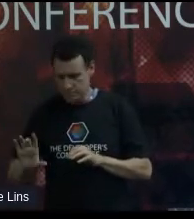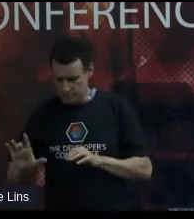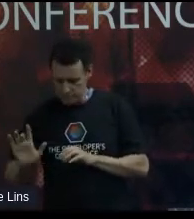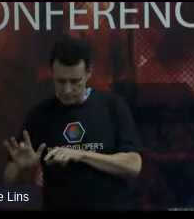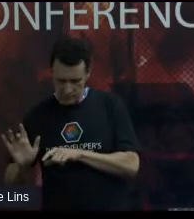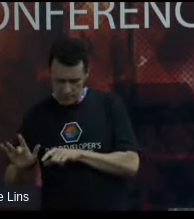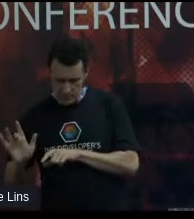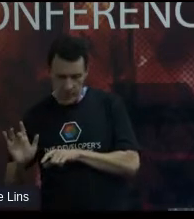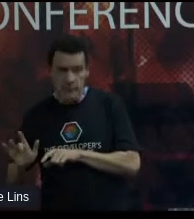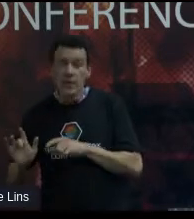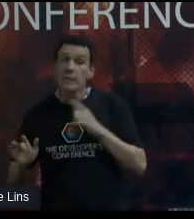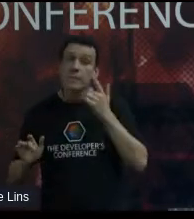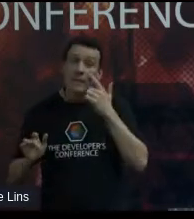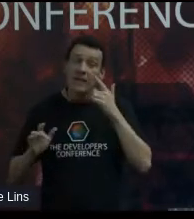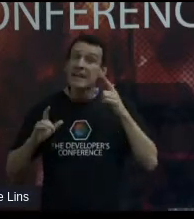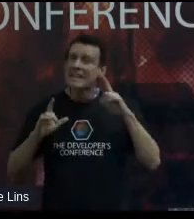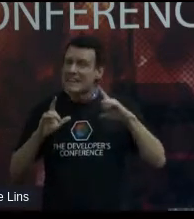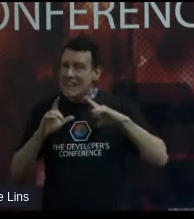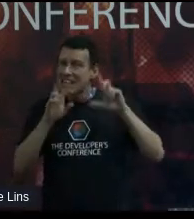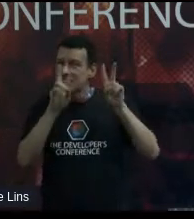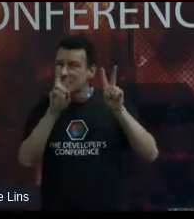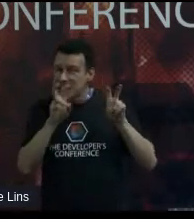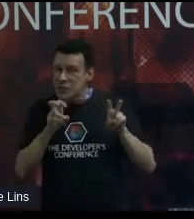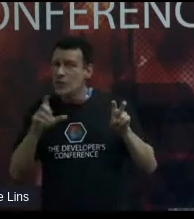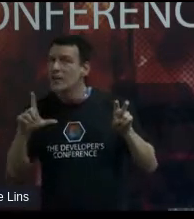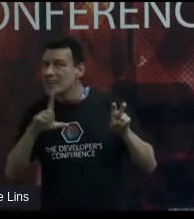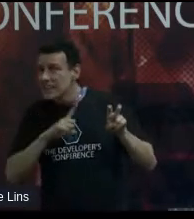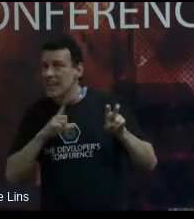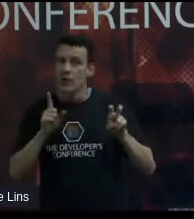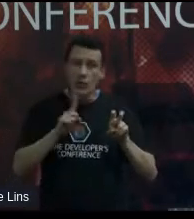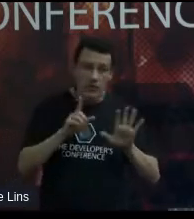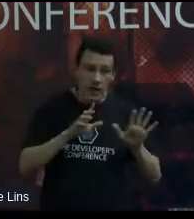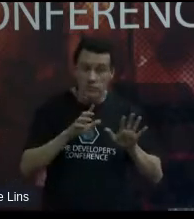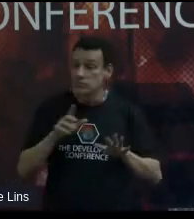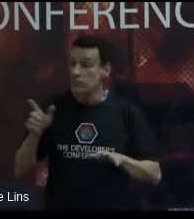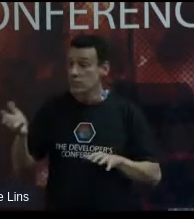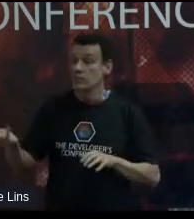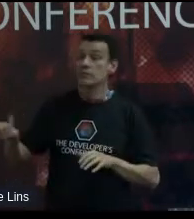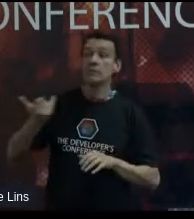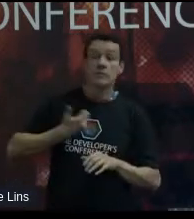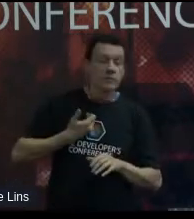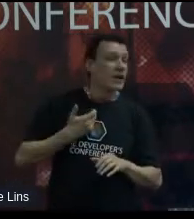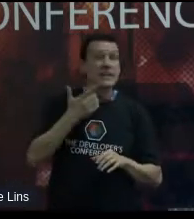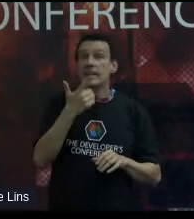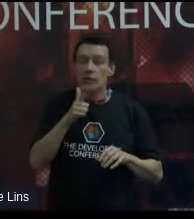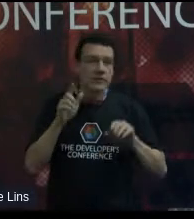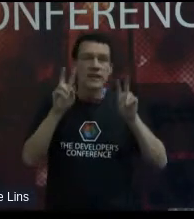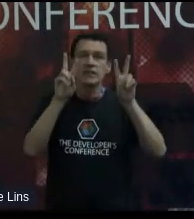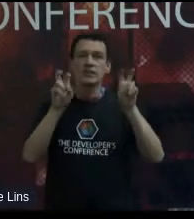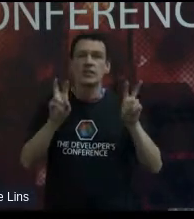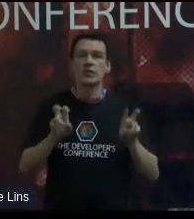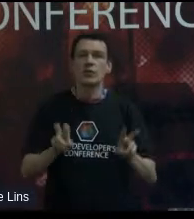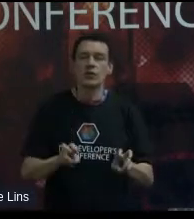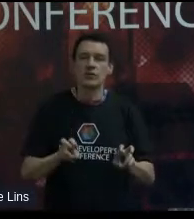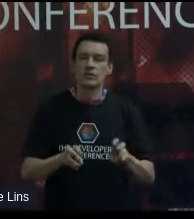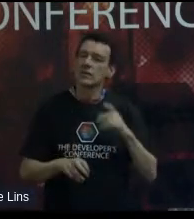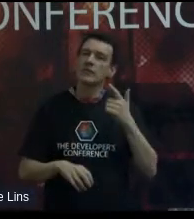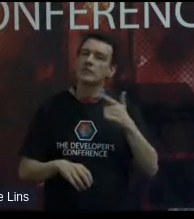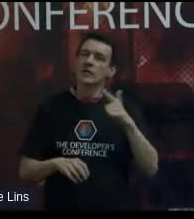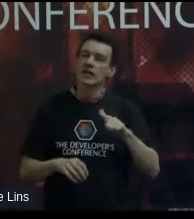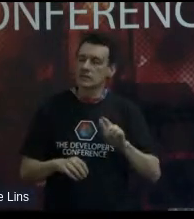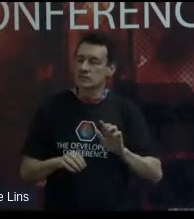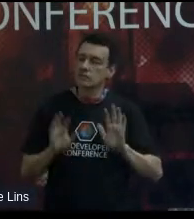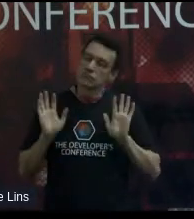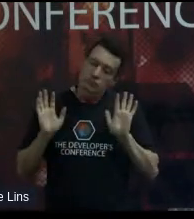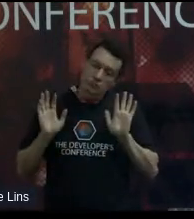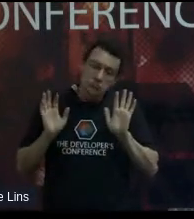nessa página e navegar por eles. E ele foi informado que não há títulos. Porém, contudo, entretanto, todavia, tem títulos,